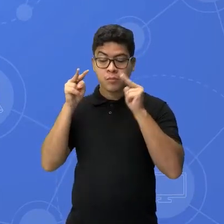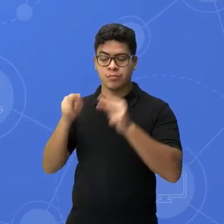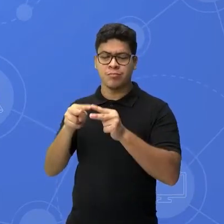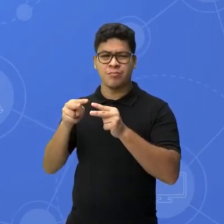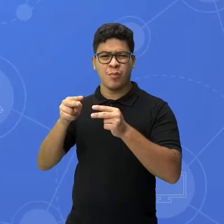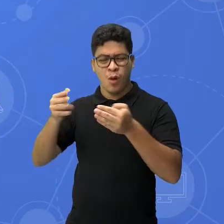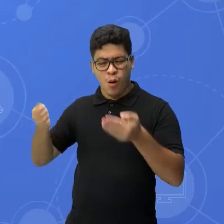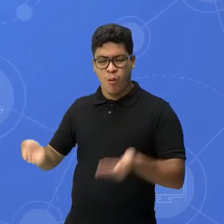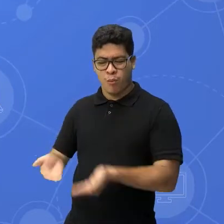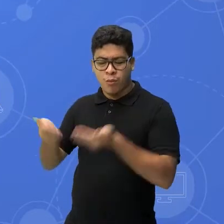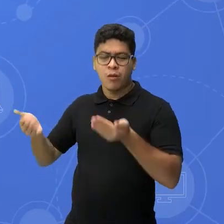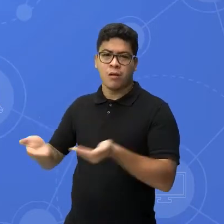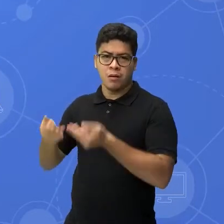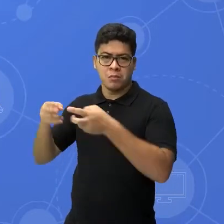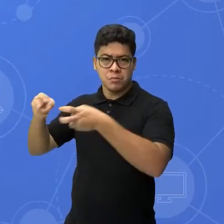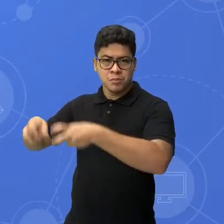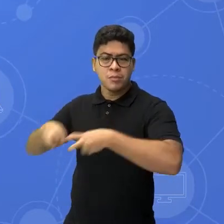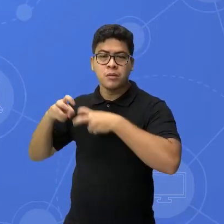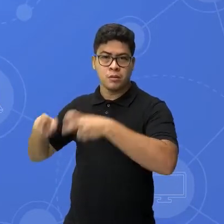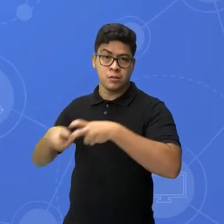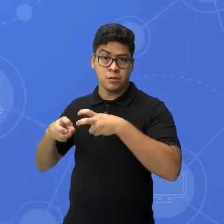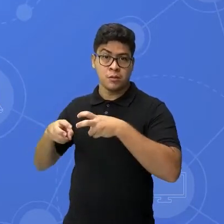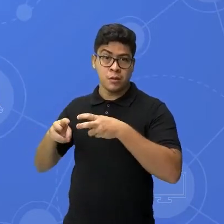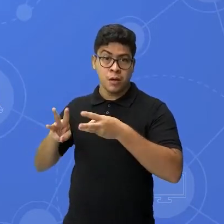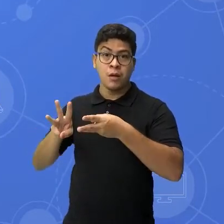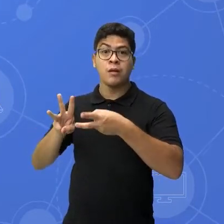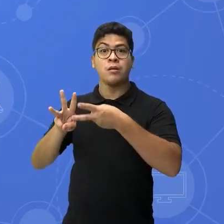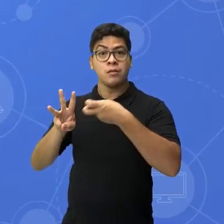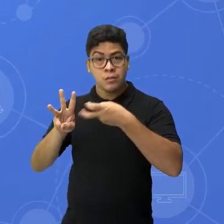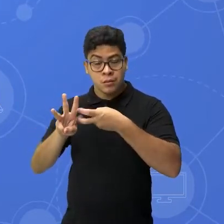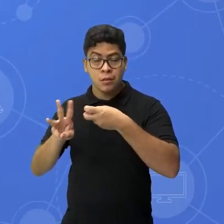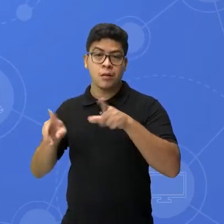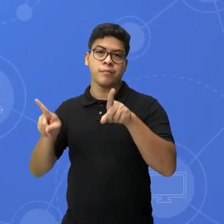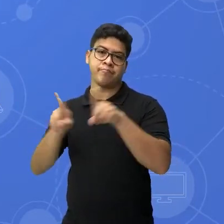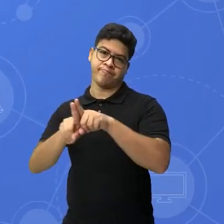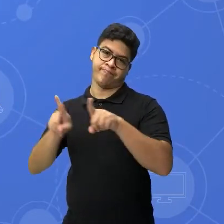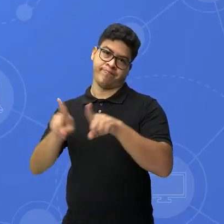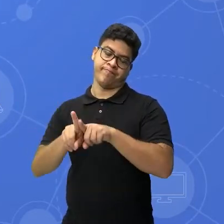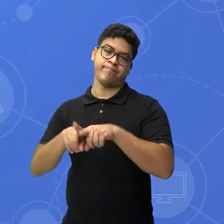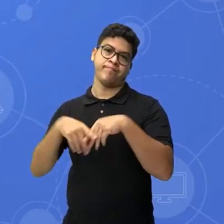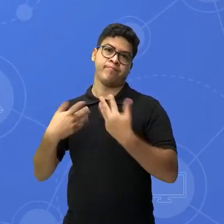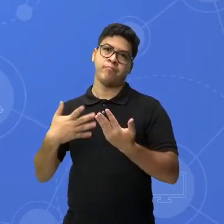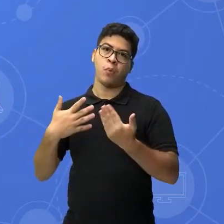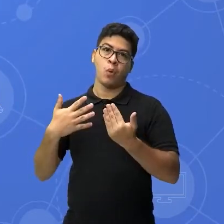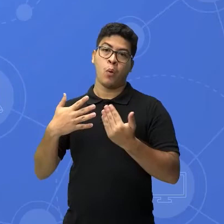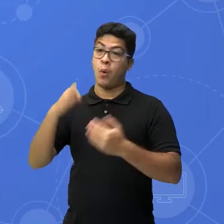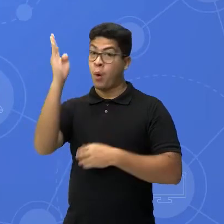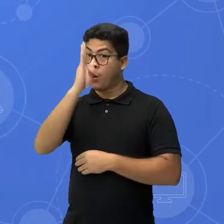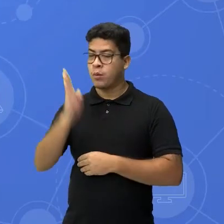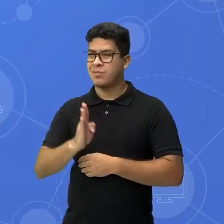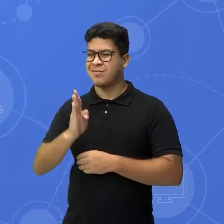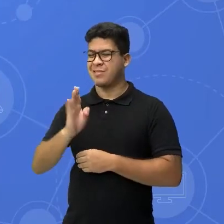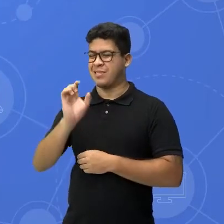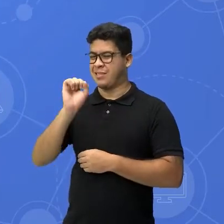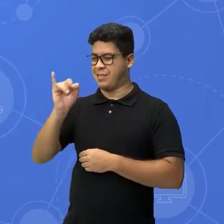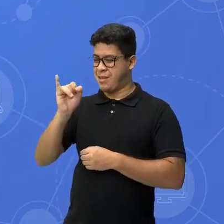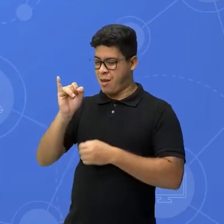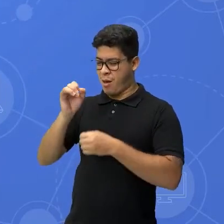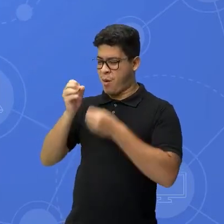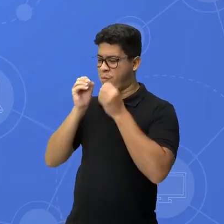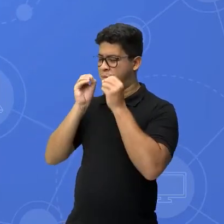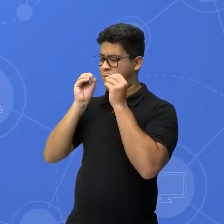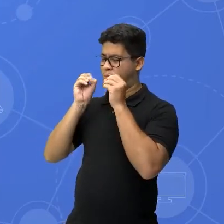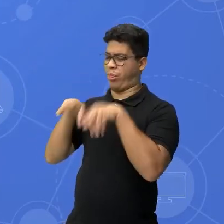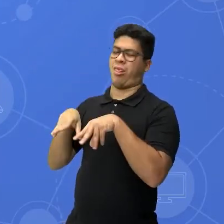até para que o nosso país possa se desenvolver com qualidade. Um país que despreza a sua juventude não